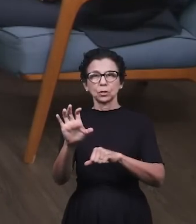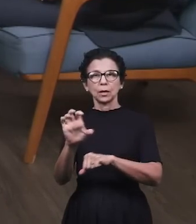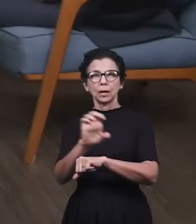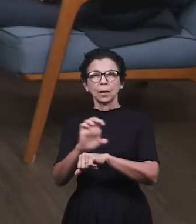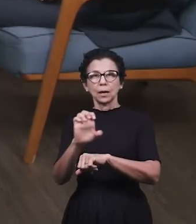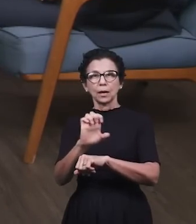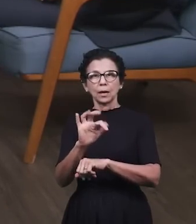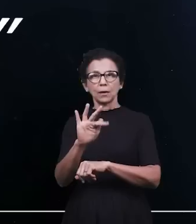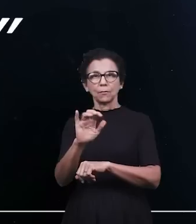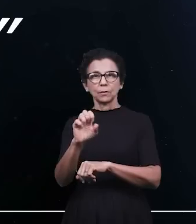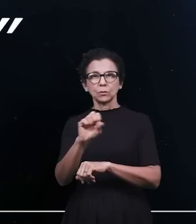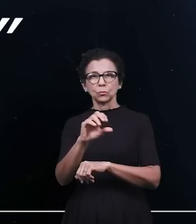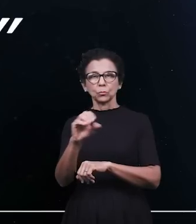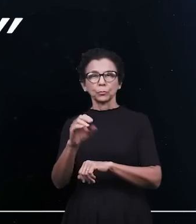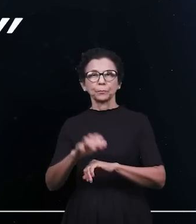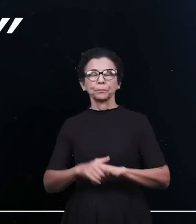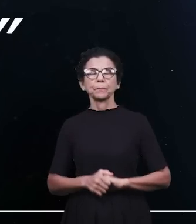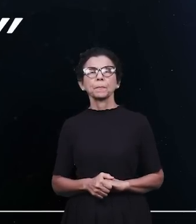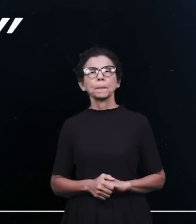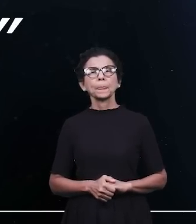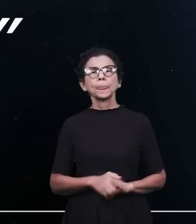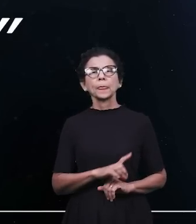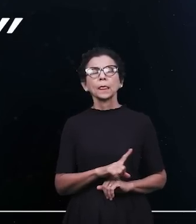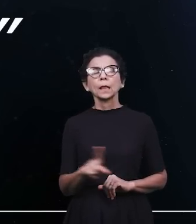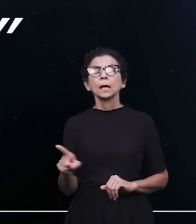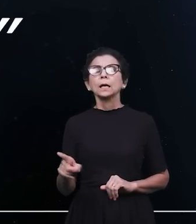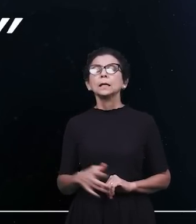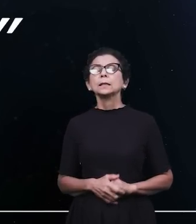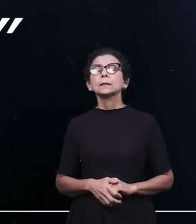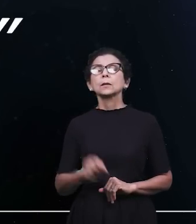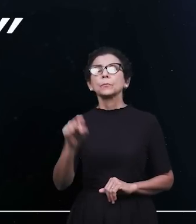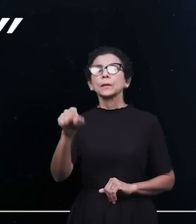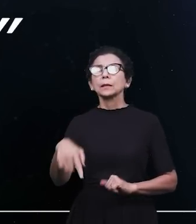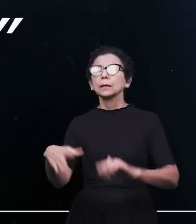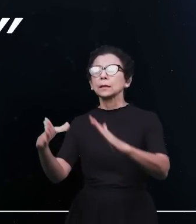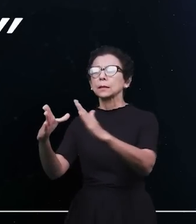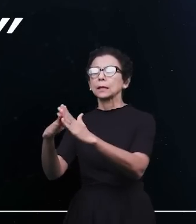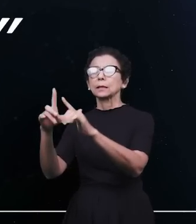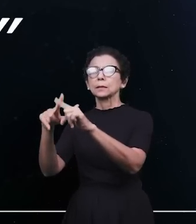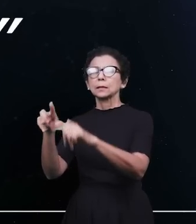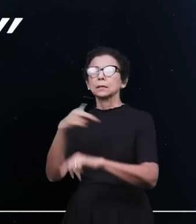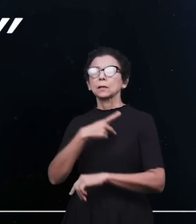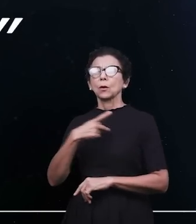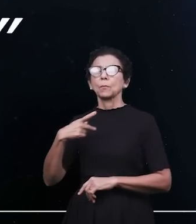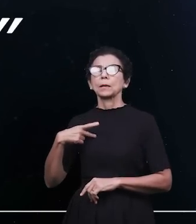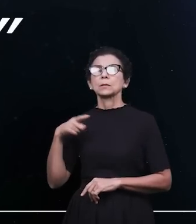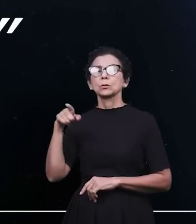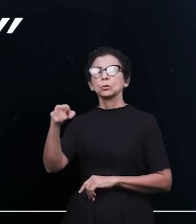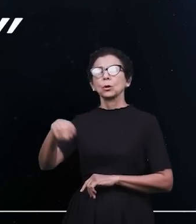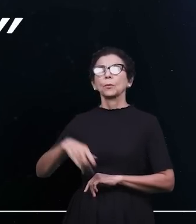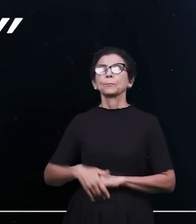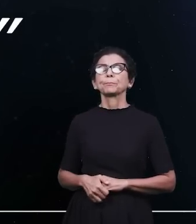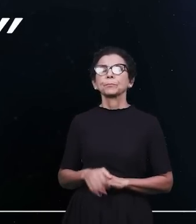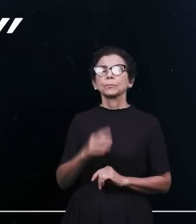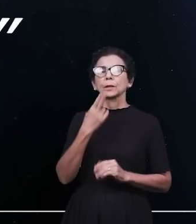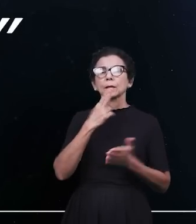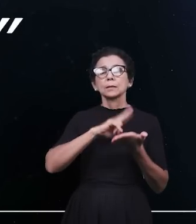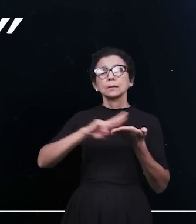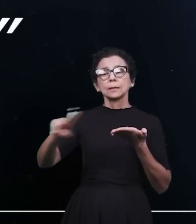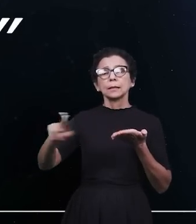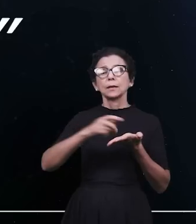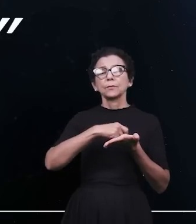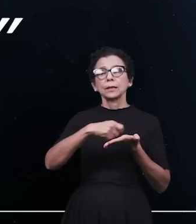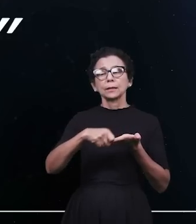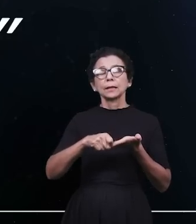Então, diz assim, Apocalipse 2:1. Escreve ao anjo da igreja que está em Éfeso. Isso diz aquele